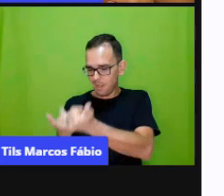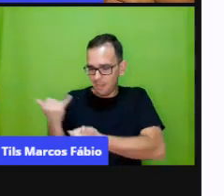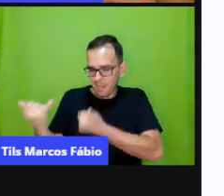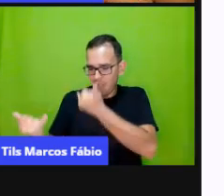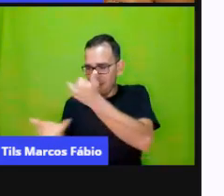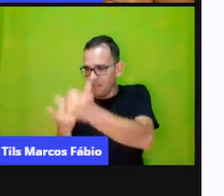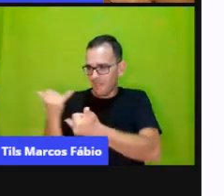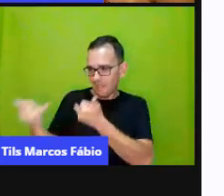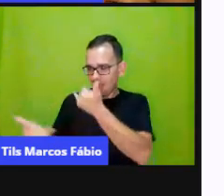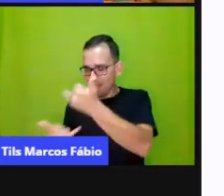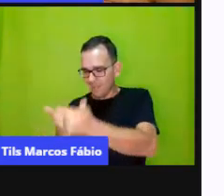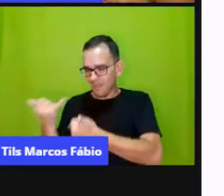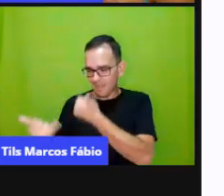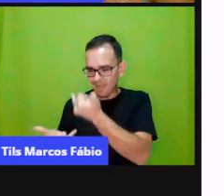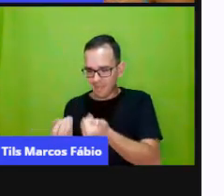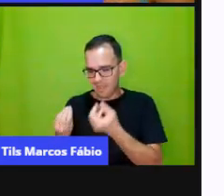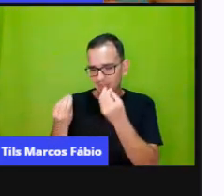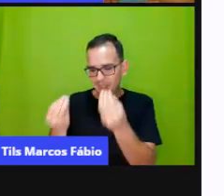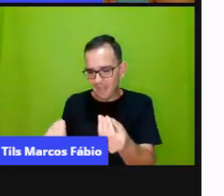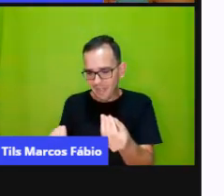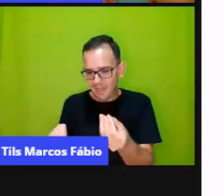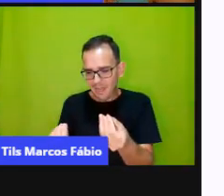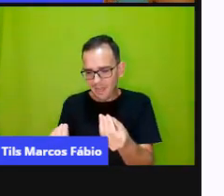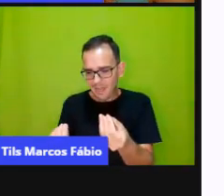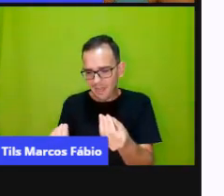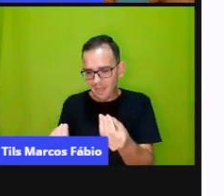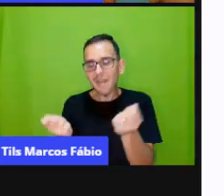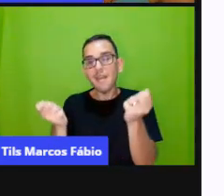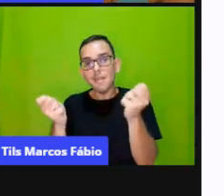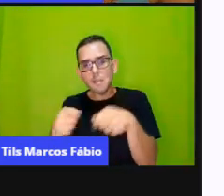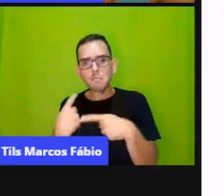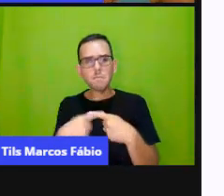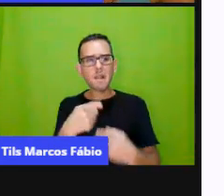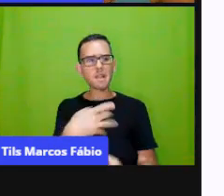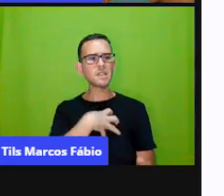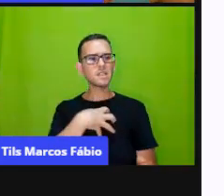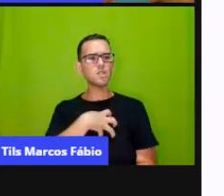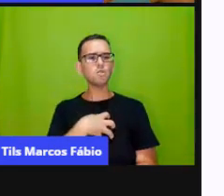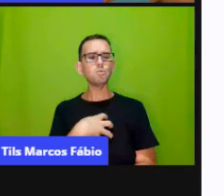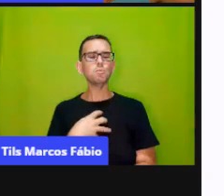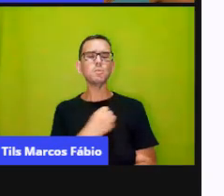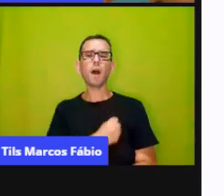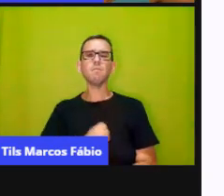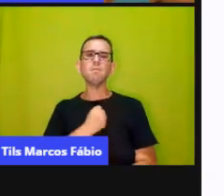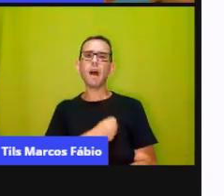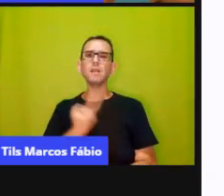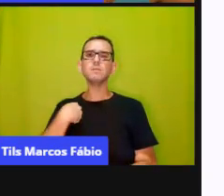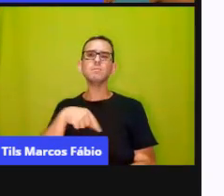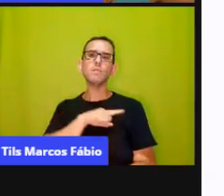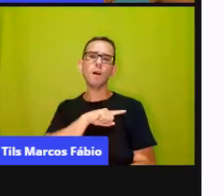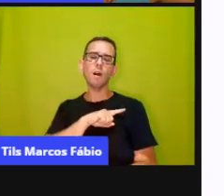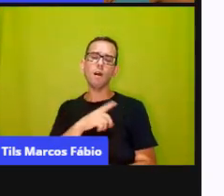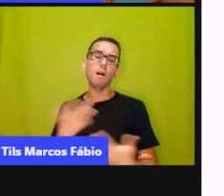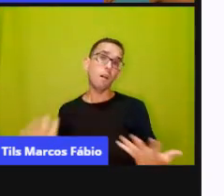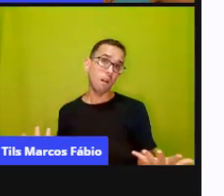para ir brincar com ela para poder gastar energia, porque ela estava sentindo a falta da gente. Vem. Próximo. Vem, Dona.